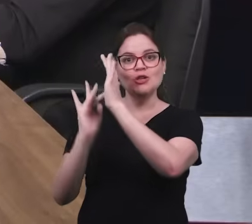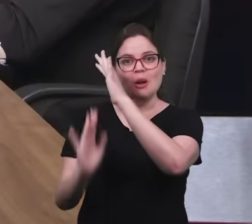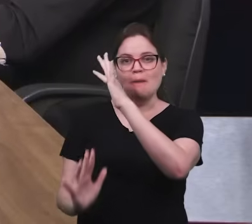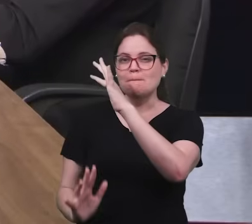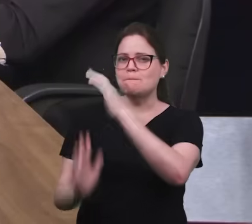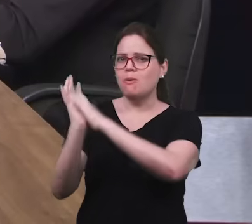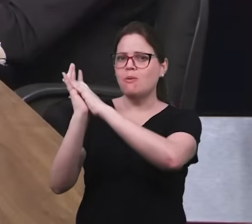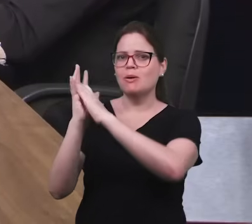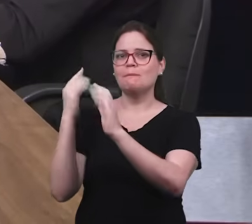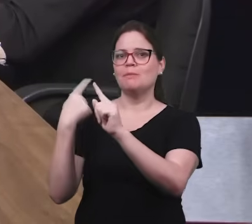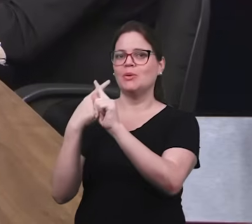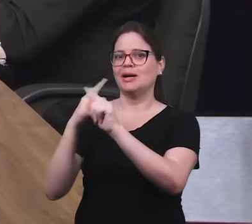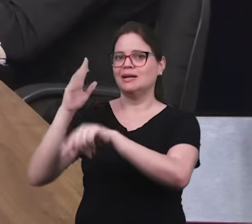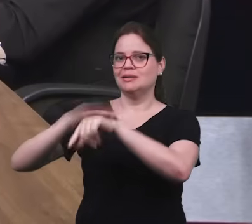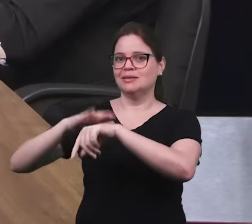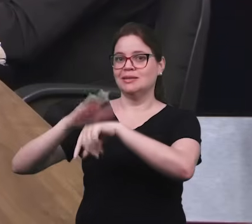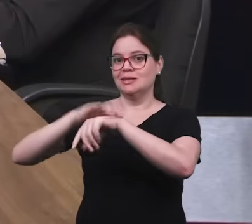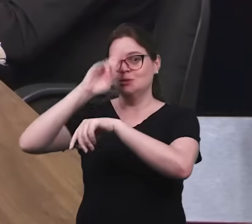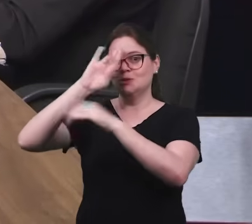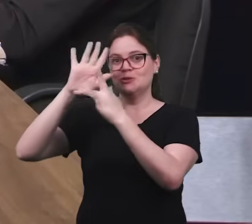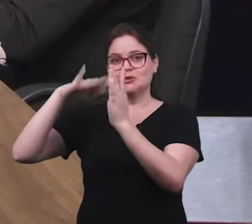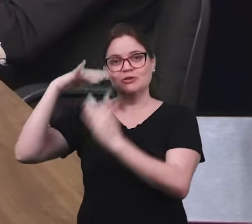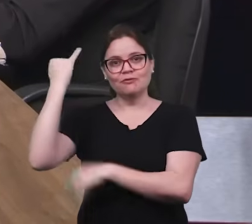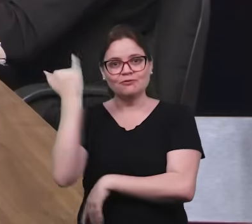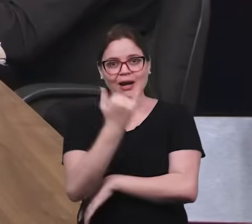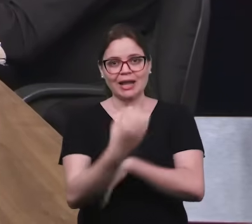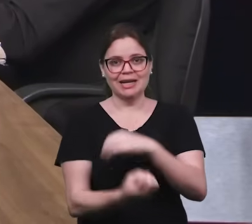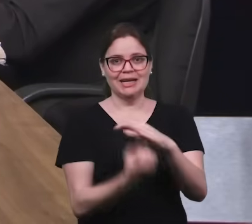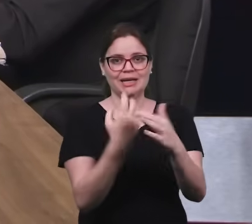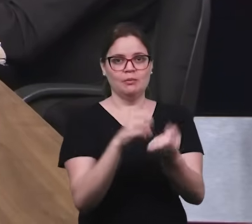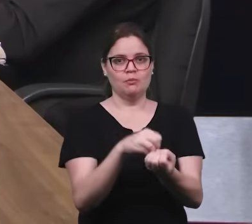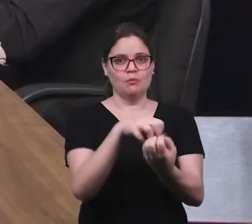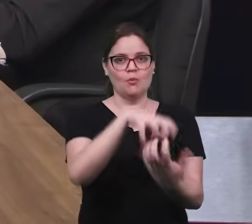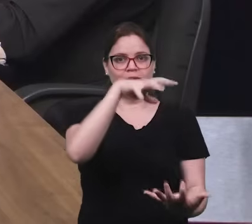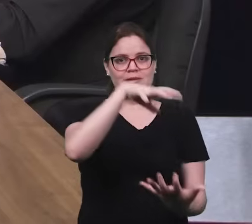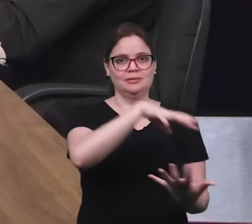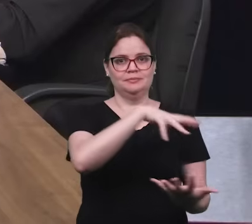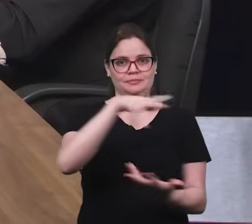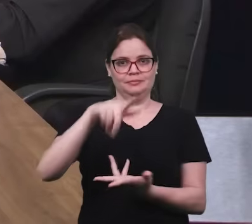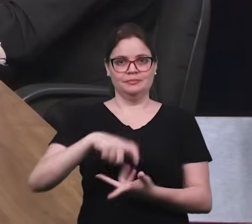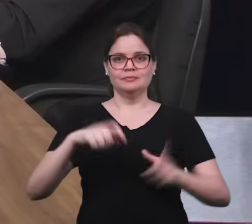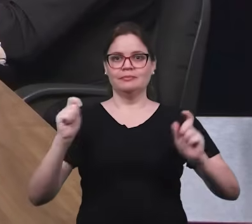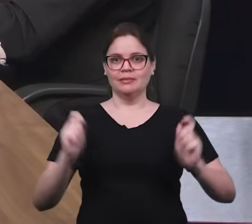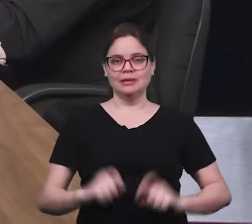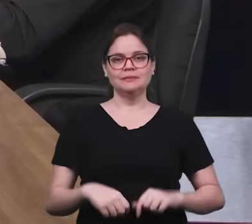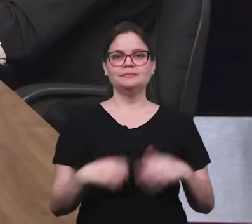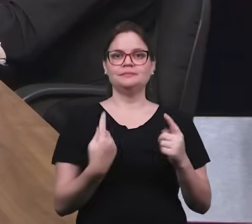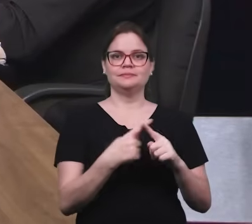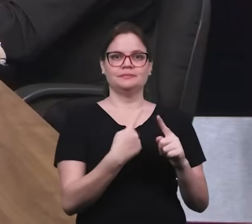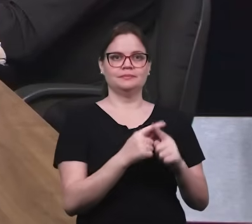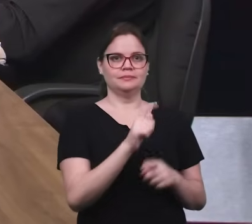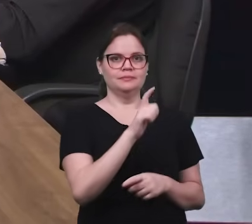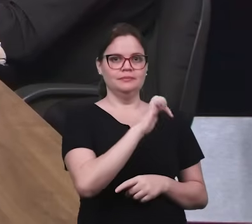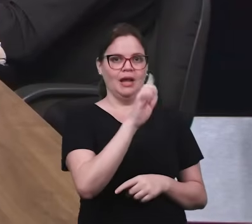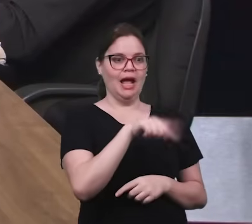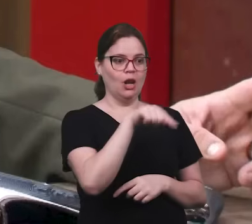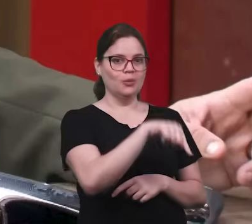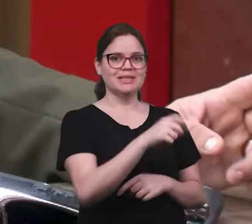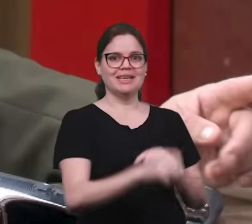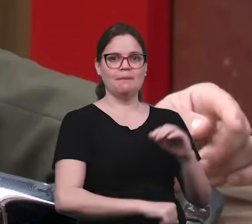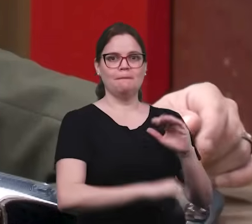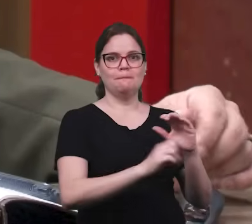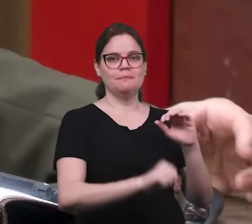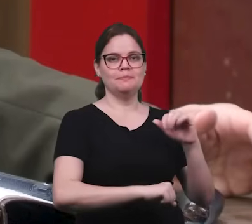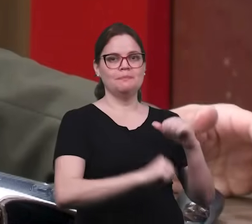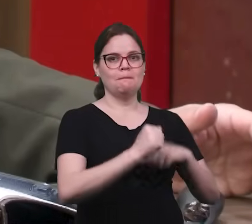sua palavra, todas as coisas foram criadas. E ela a luz criada, ela é mais rápida no vácuo.